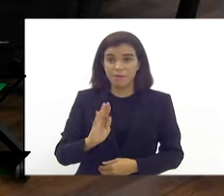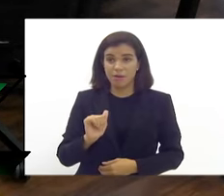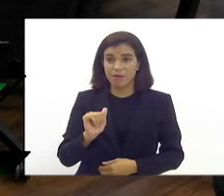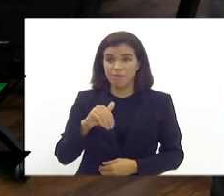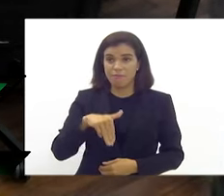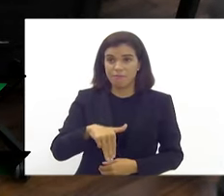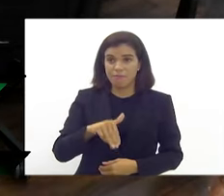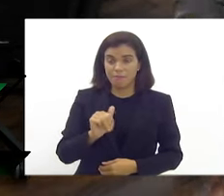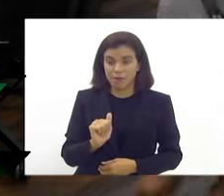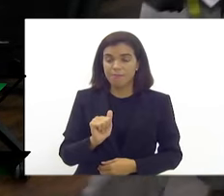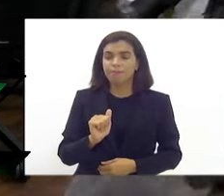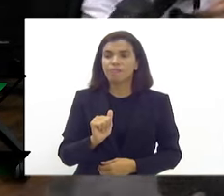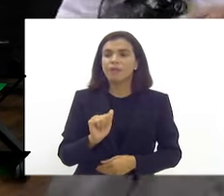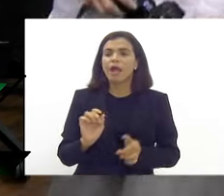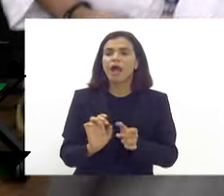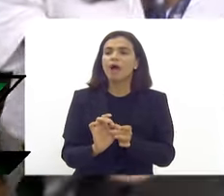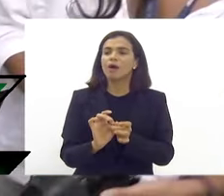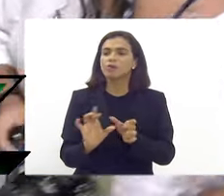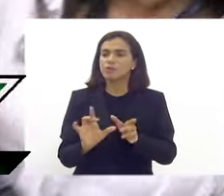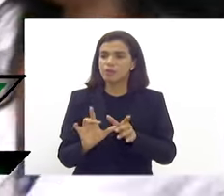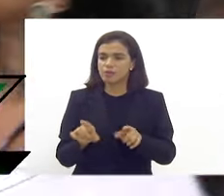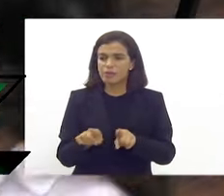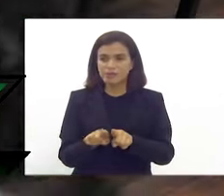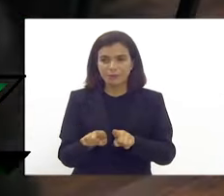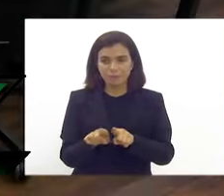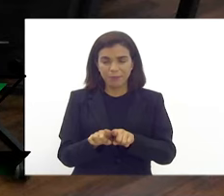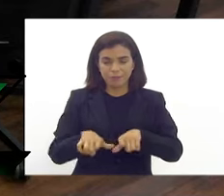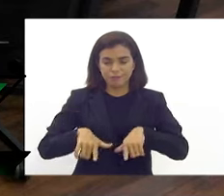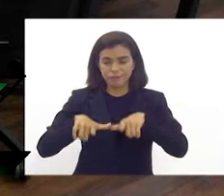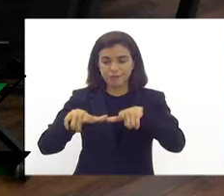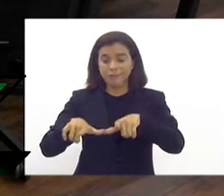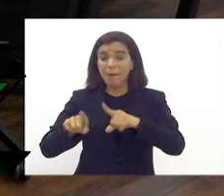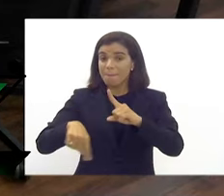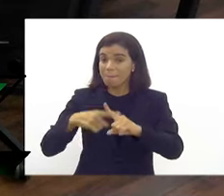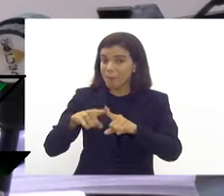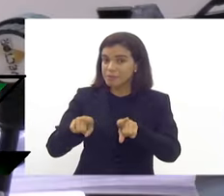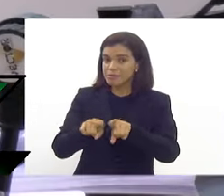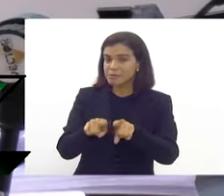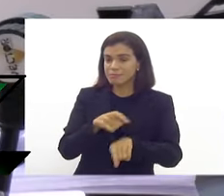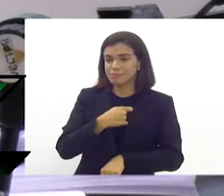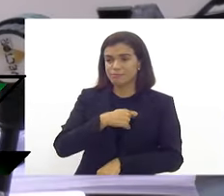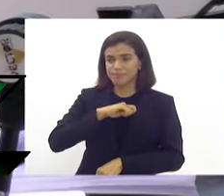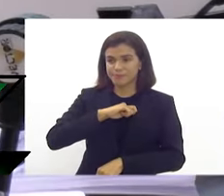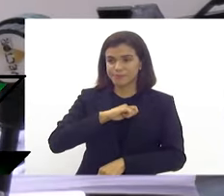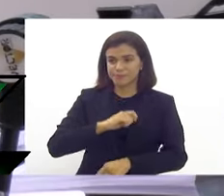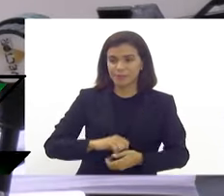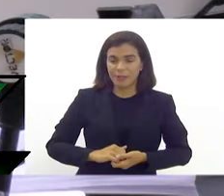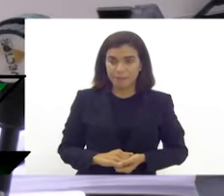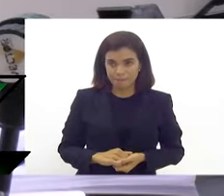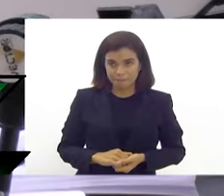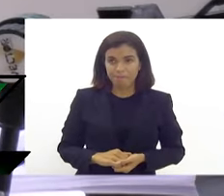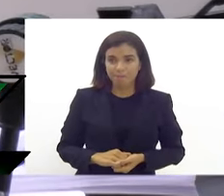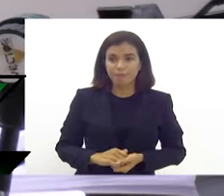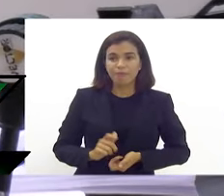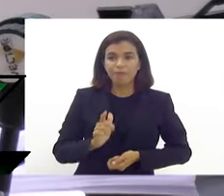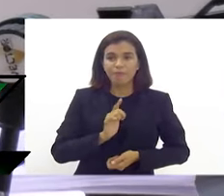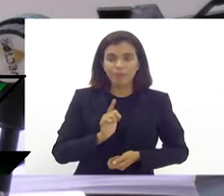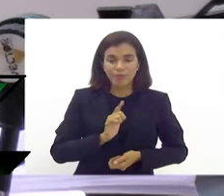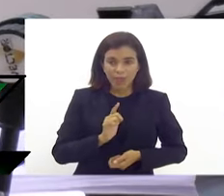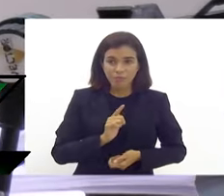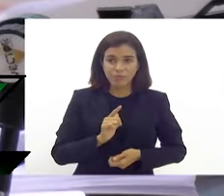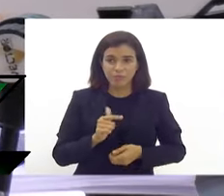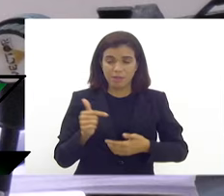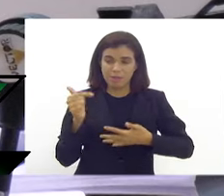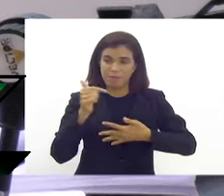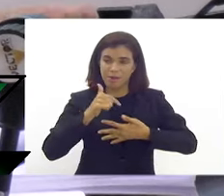competência não só de autorizar de licenciar mas de fiscalizar é competência de todos os entens a nós temos aqui um dispositivo que